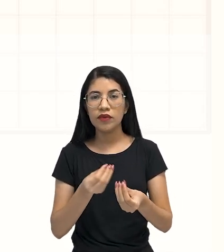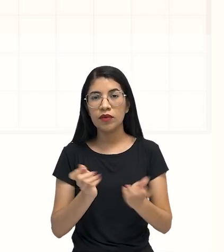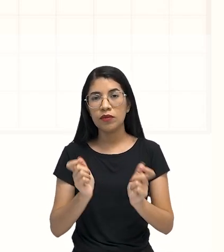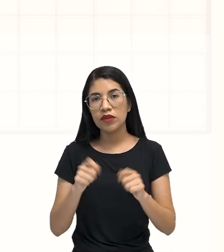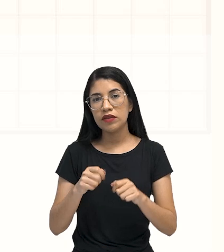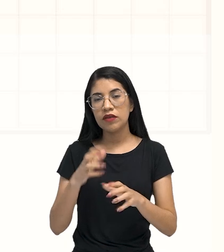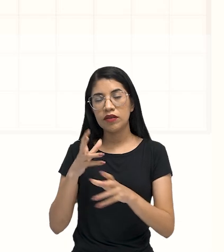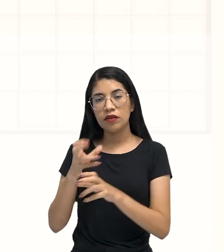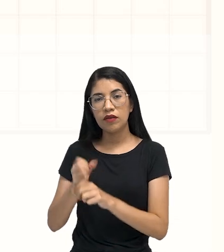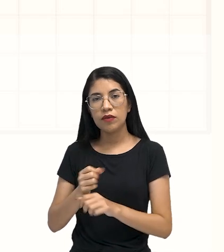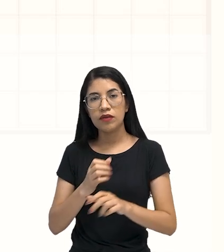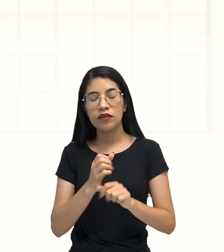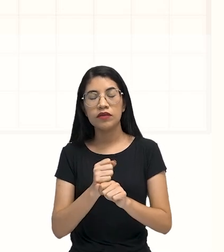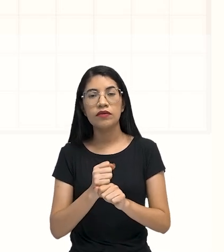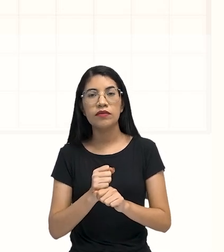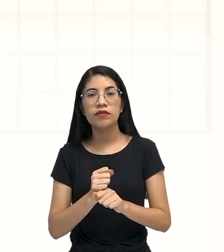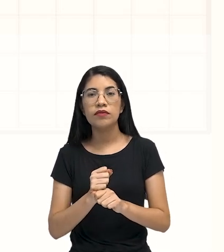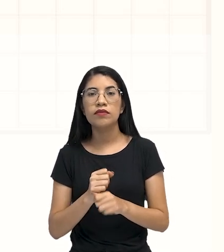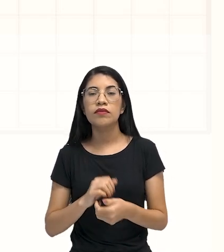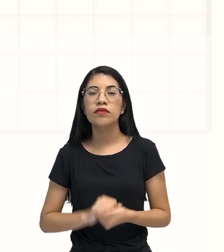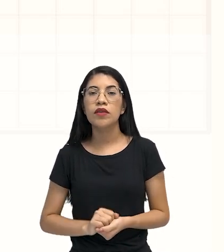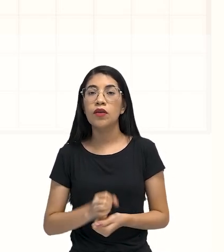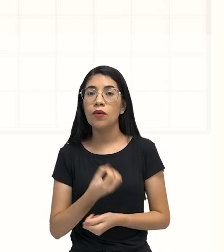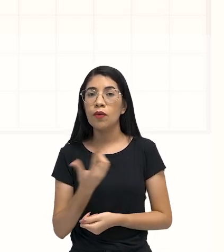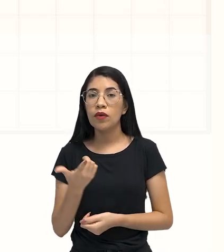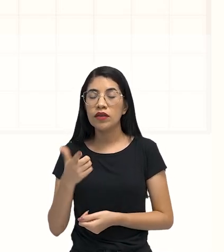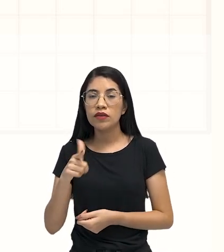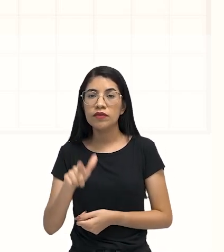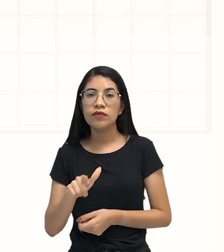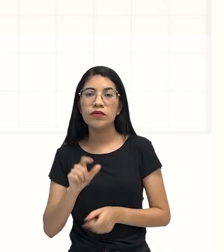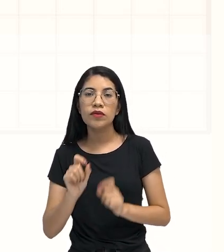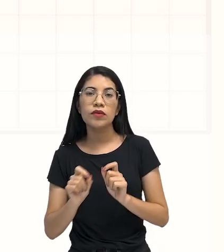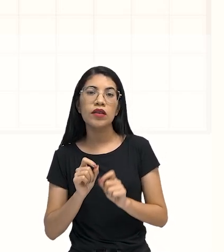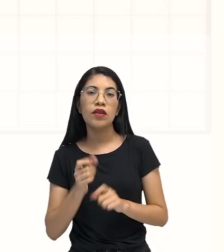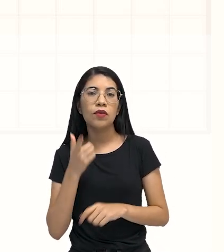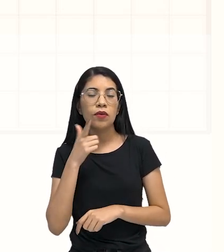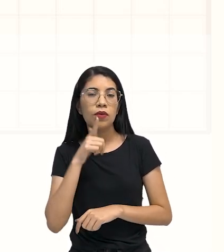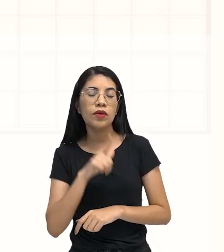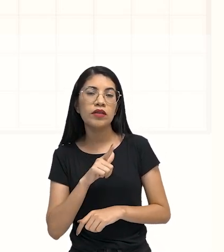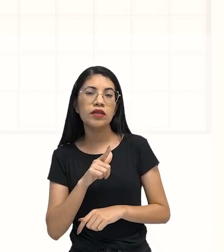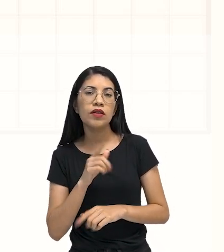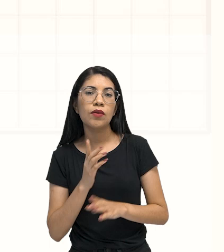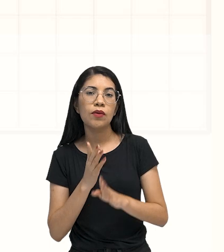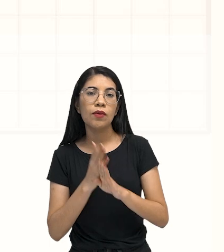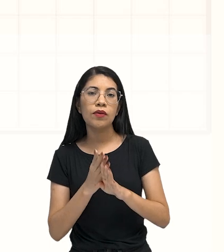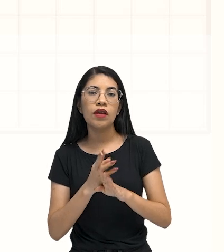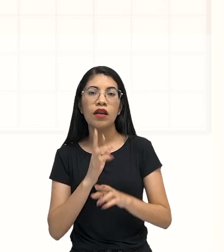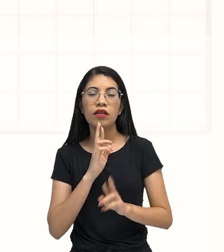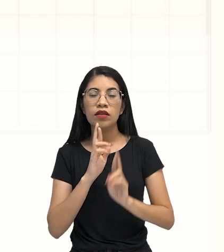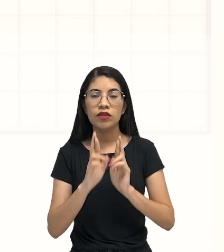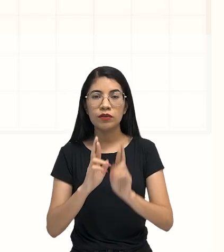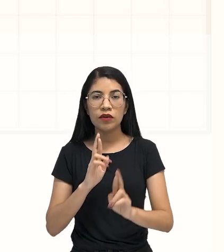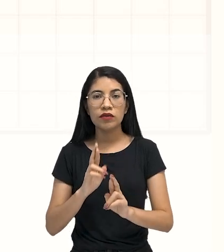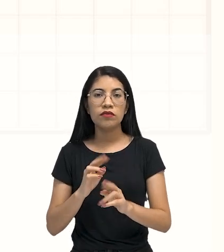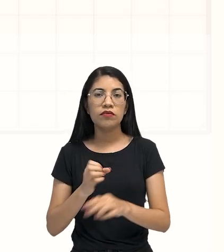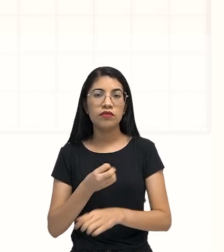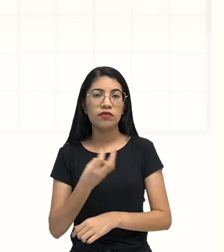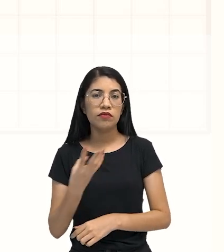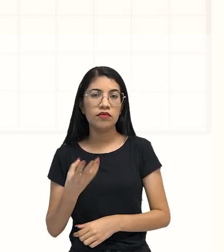tá? Quantas vezes saiu? Quantos resultados eu obtive,